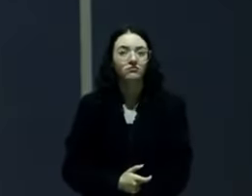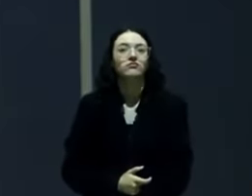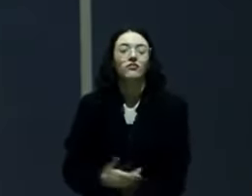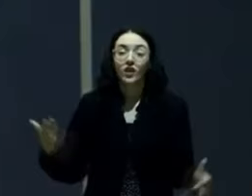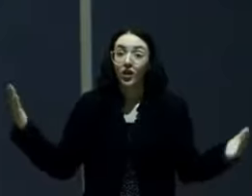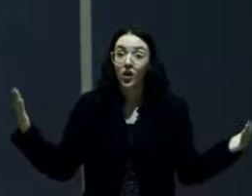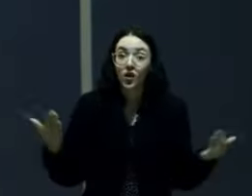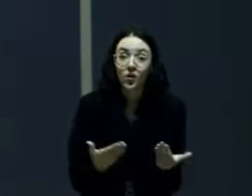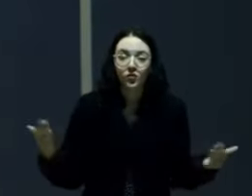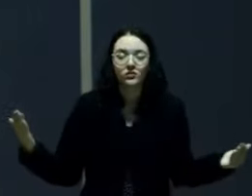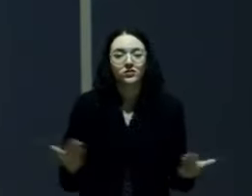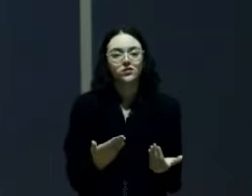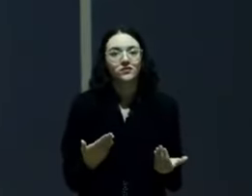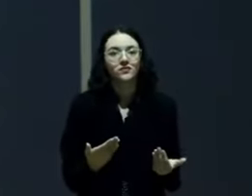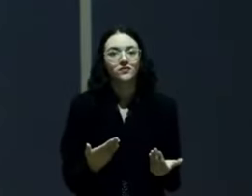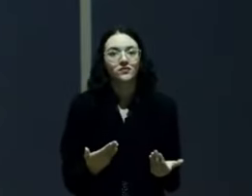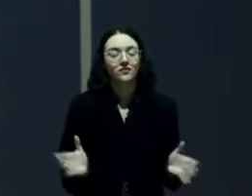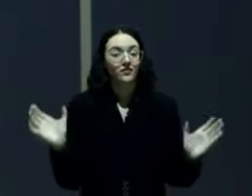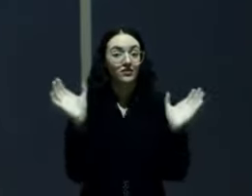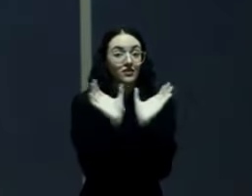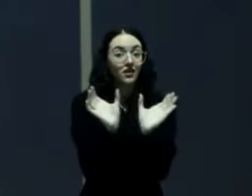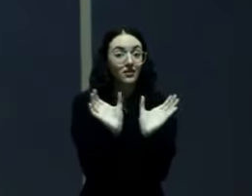Hoje, a ceia